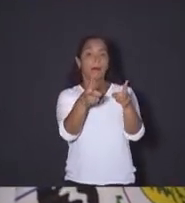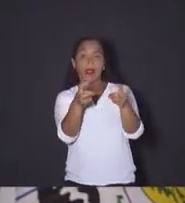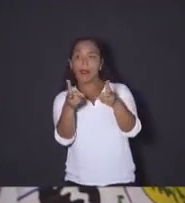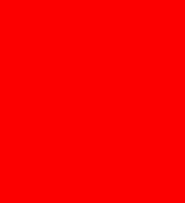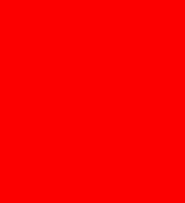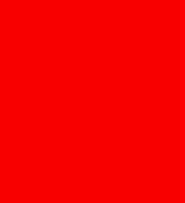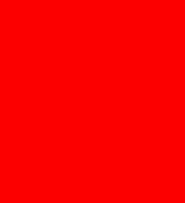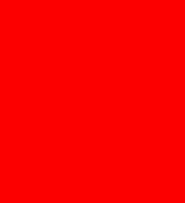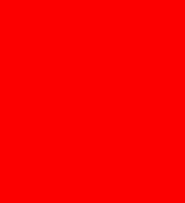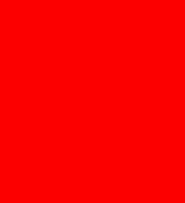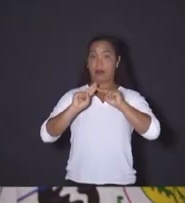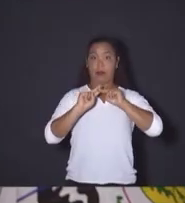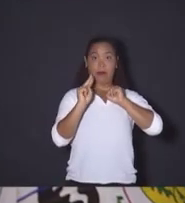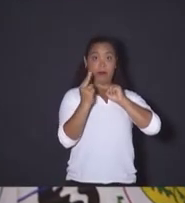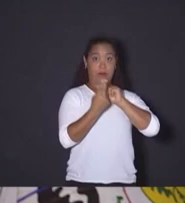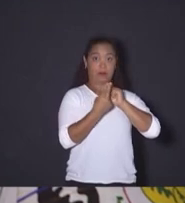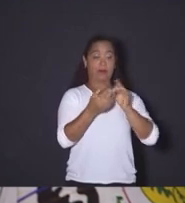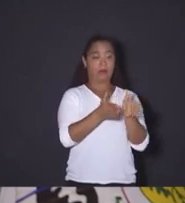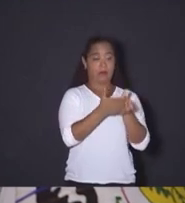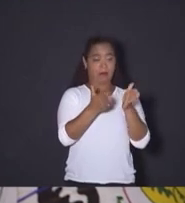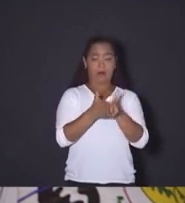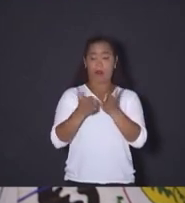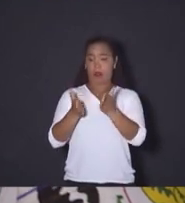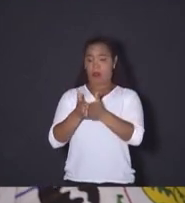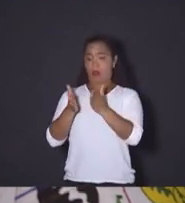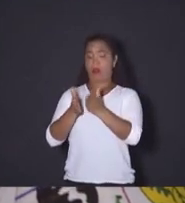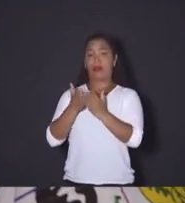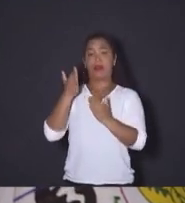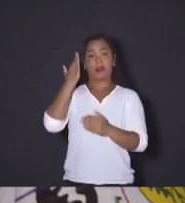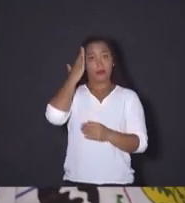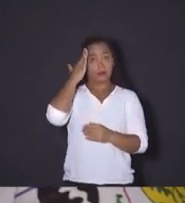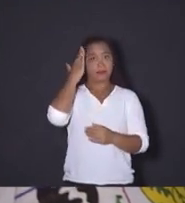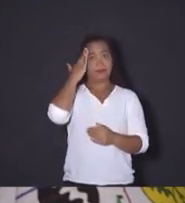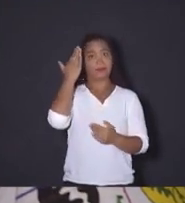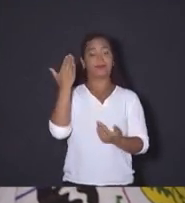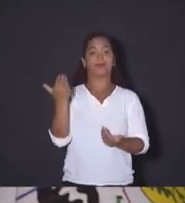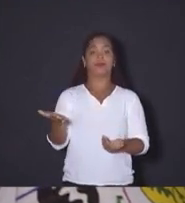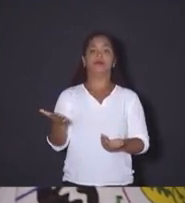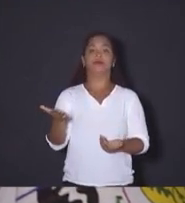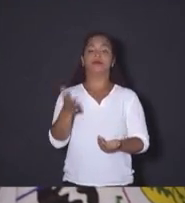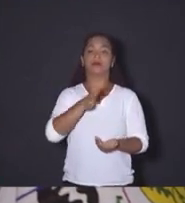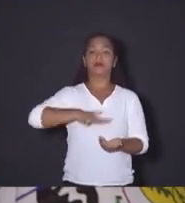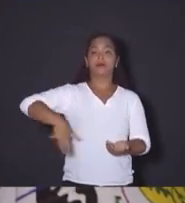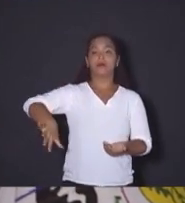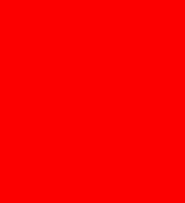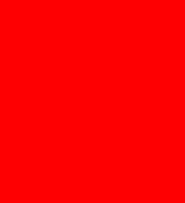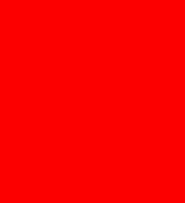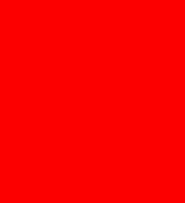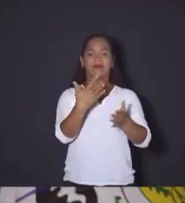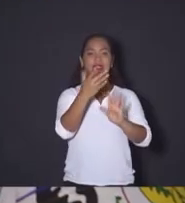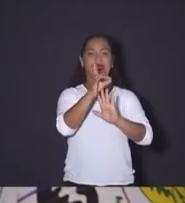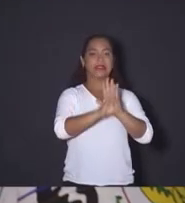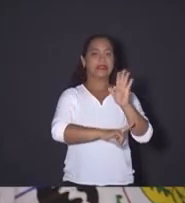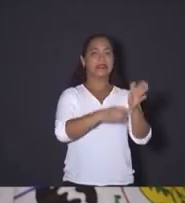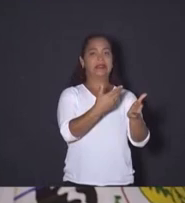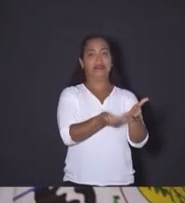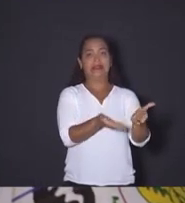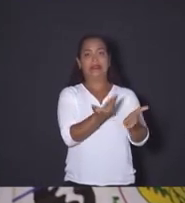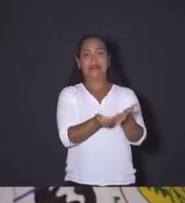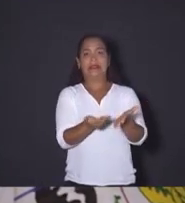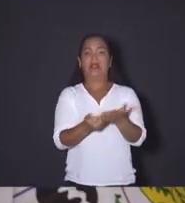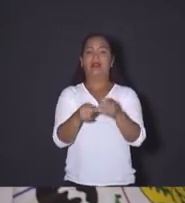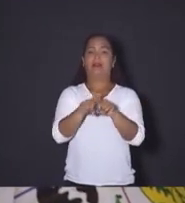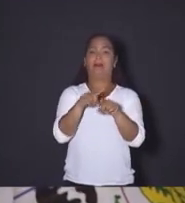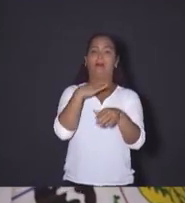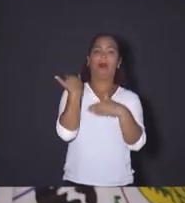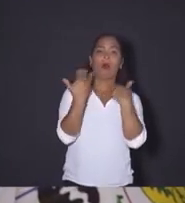bairros ba bastam que nós estamos passando a nível de de perdemos nosso a